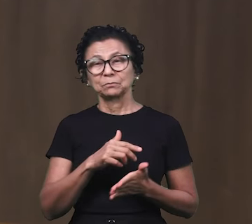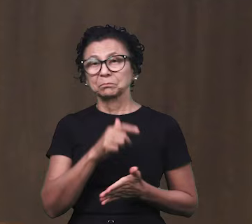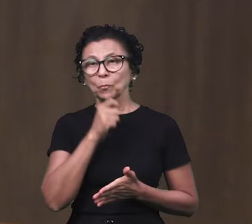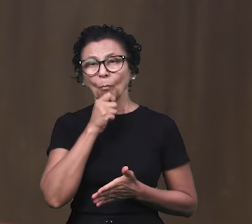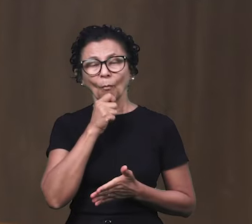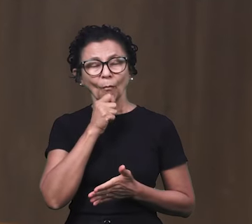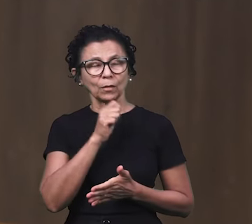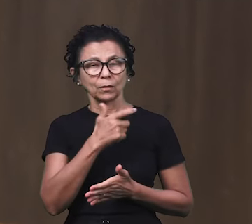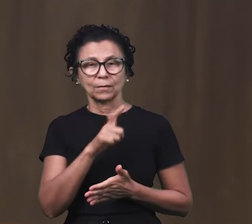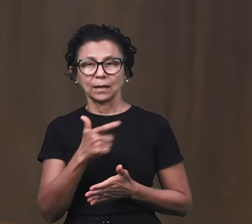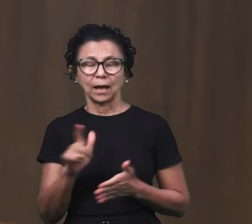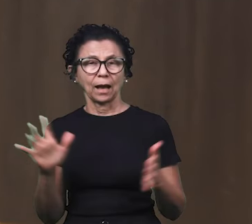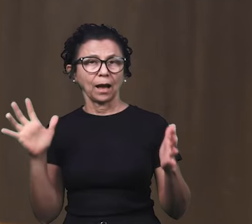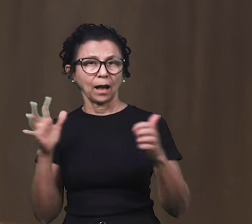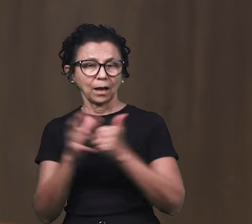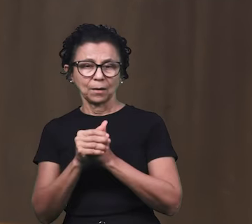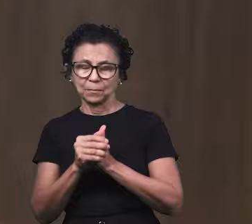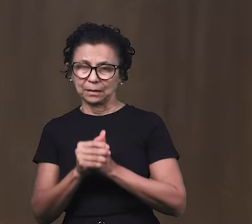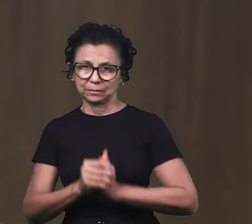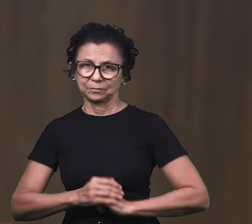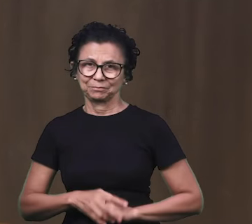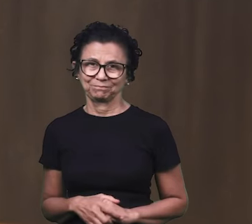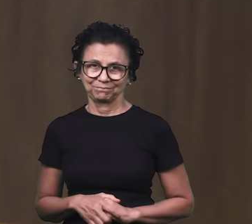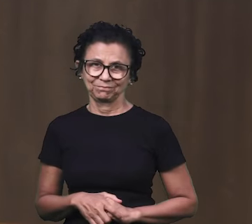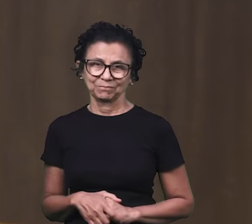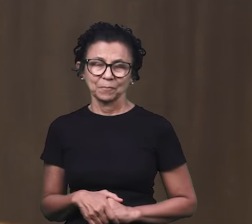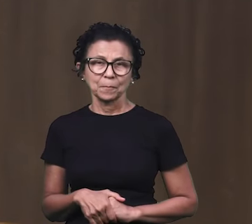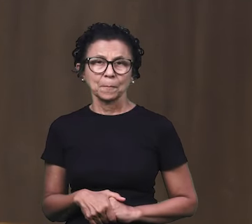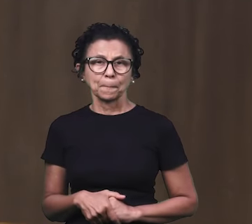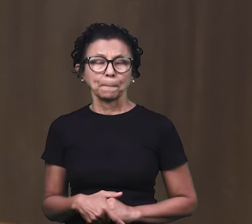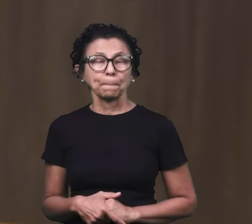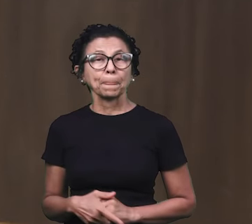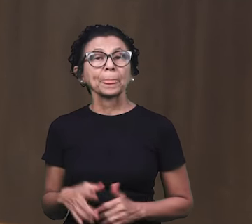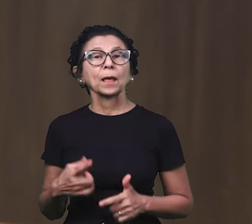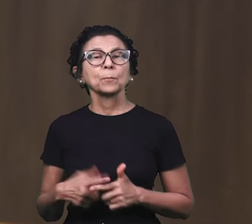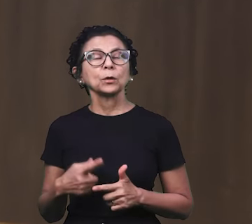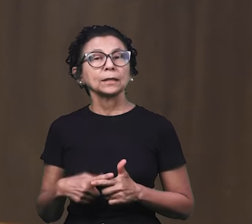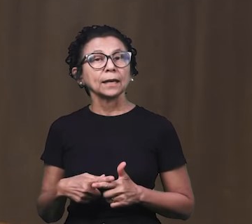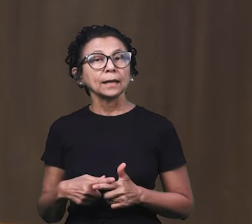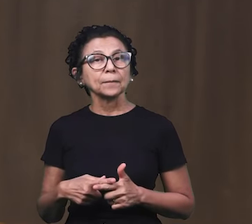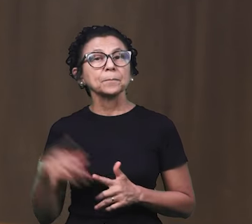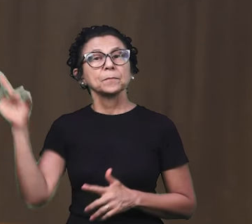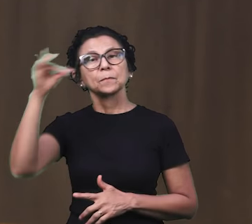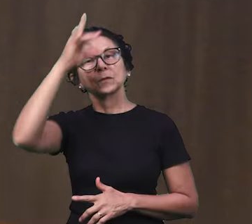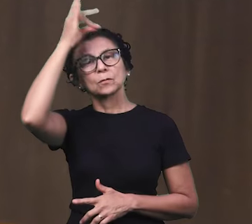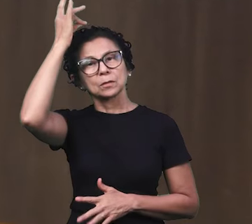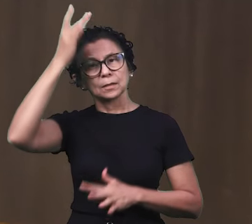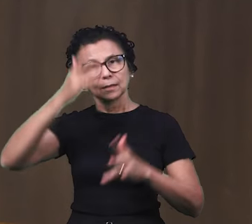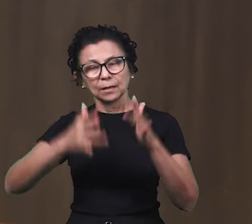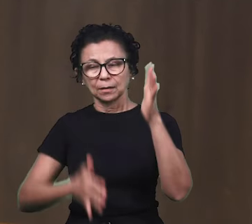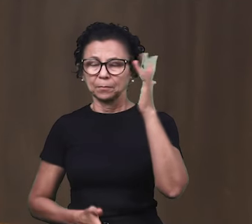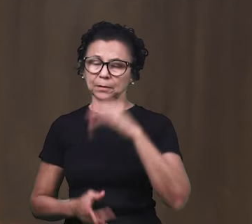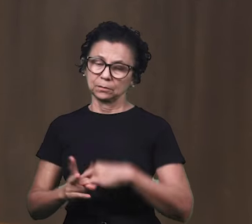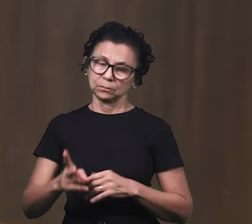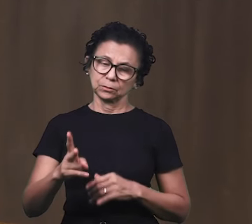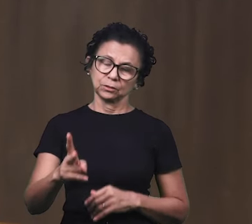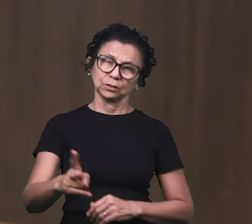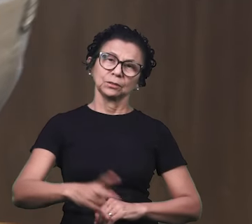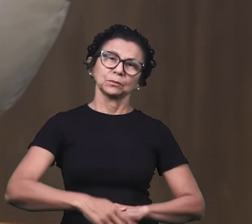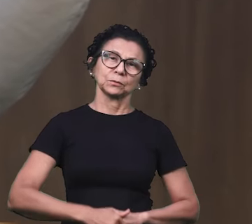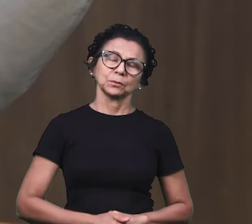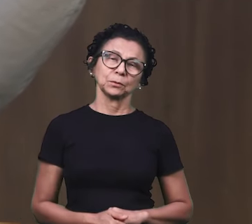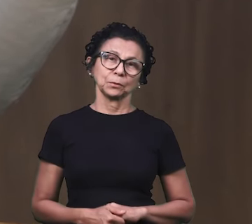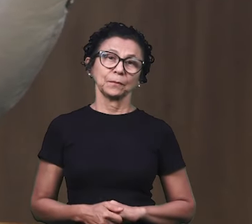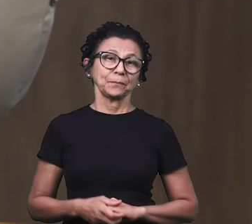Espírito Santo continua sendo derramado. Amém. E nesse último momento da igreja, uma ênfase muito grande. Se